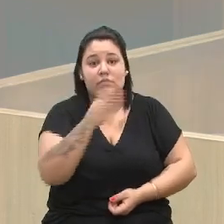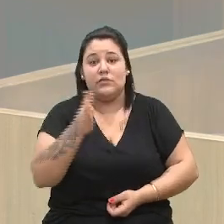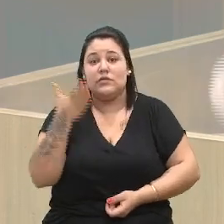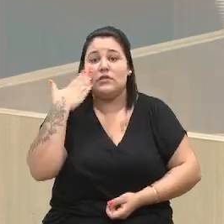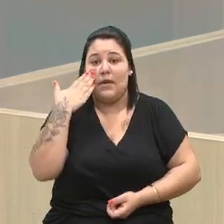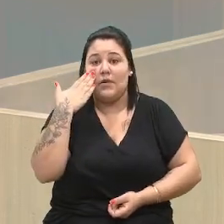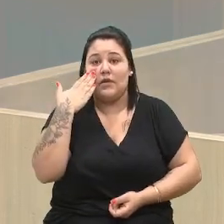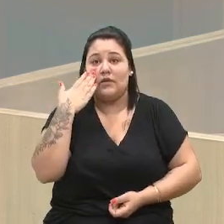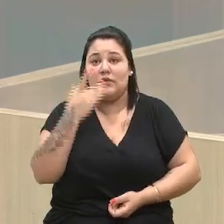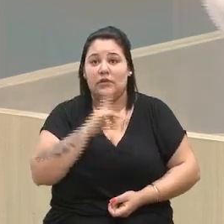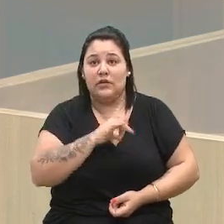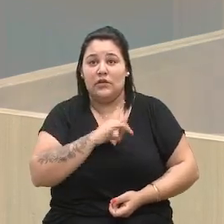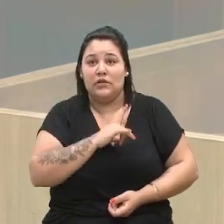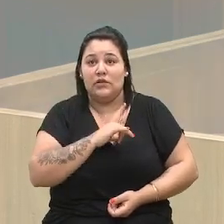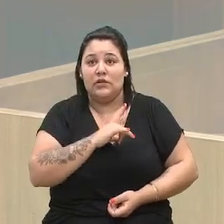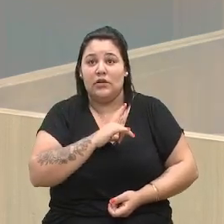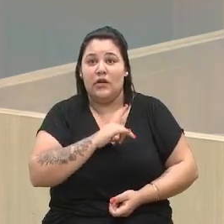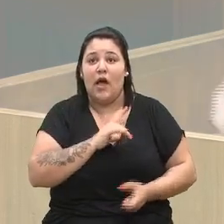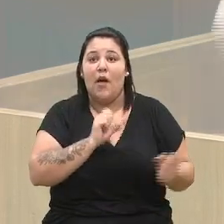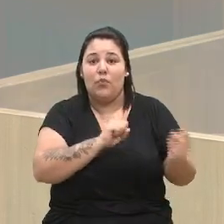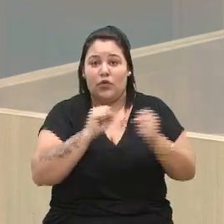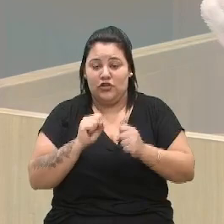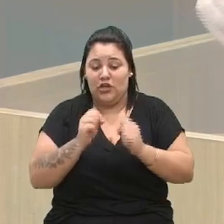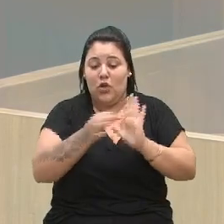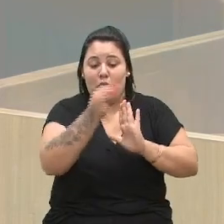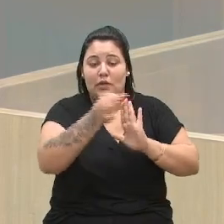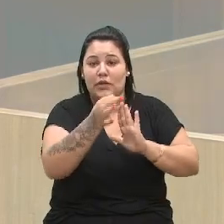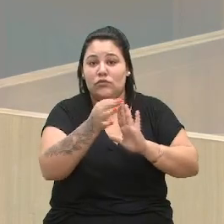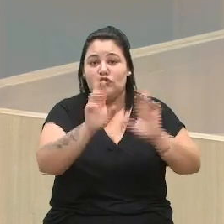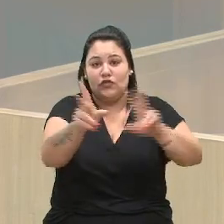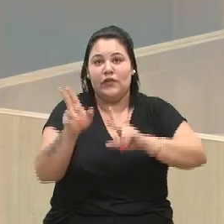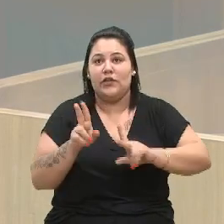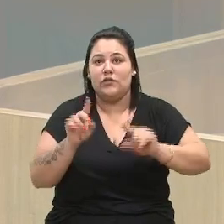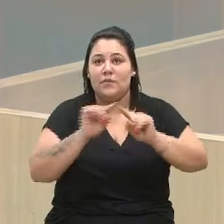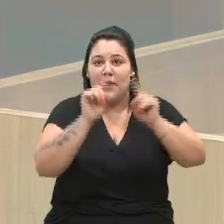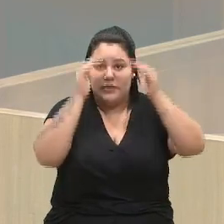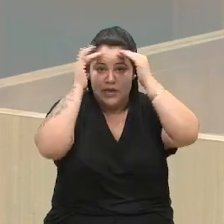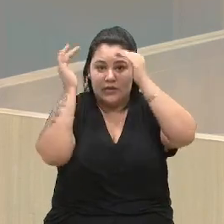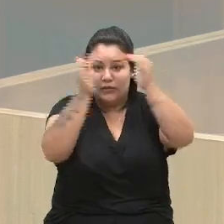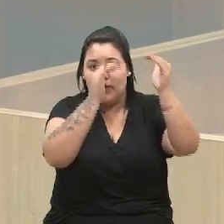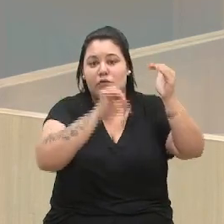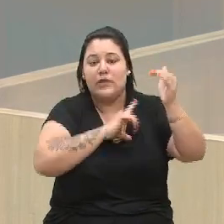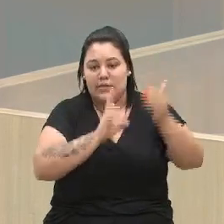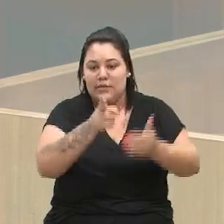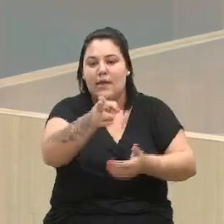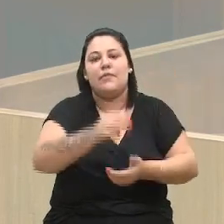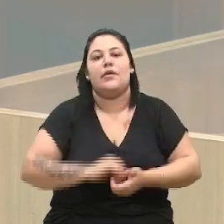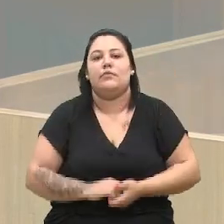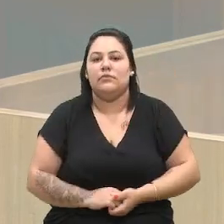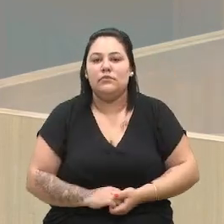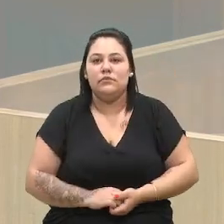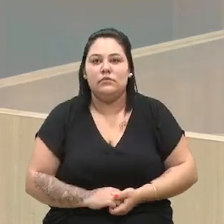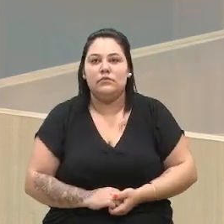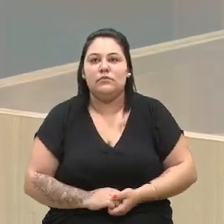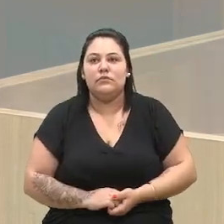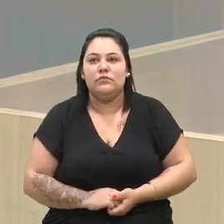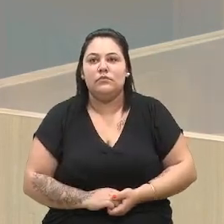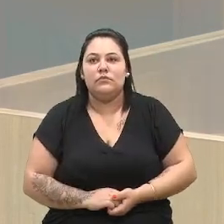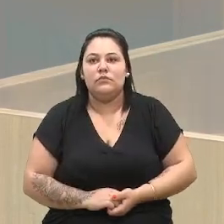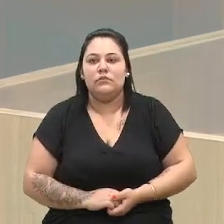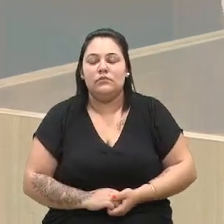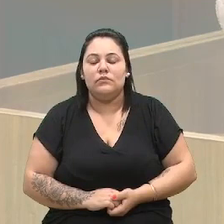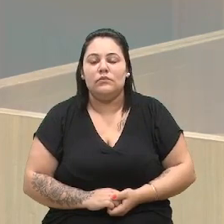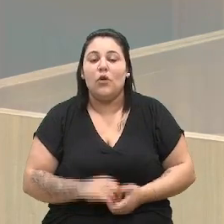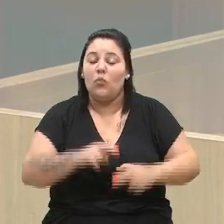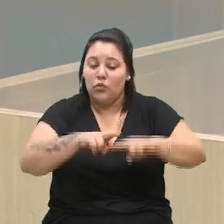nós podemos ter divergências de opiniões, mas respeito nós vamos ter sempre. Então, é nesse sentido que eu quero deixar